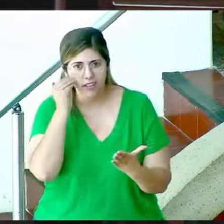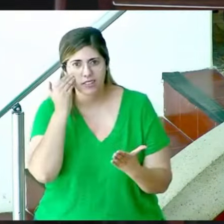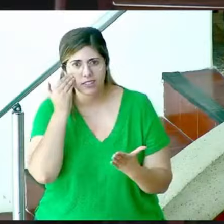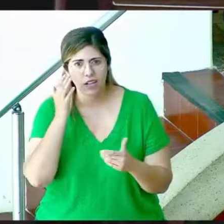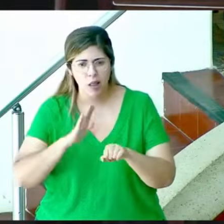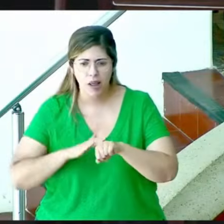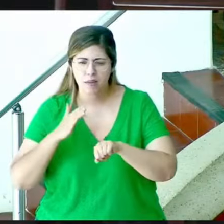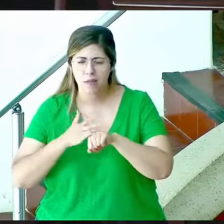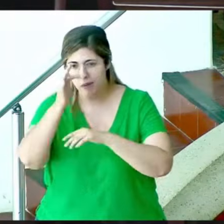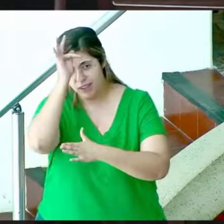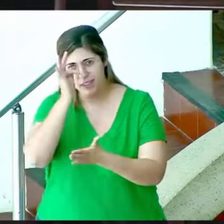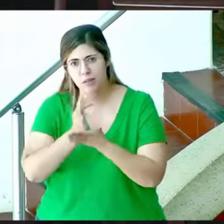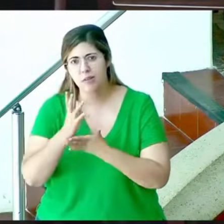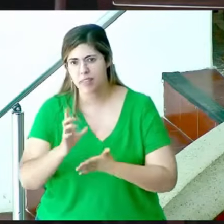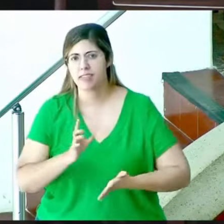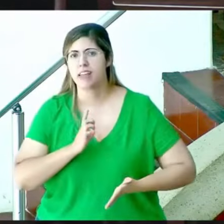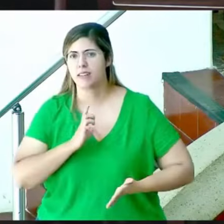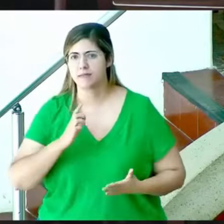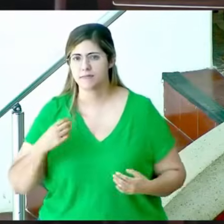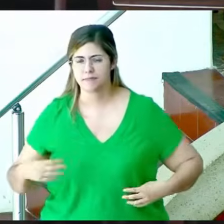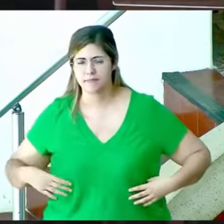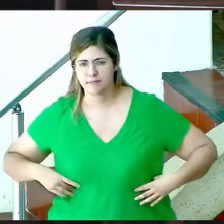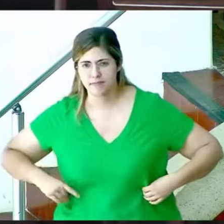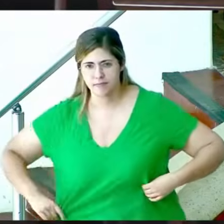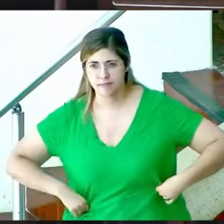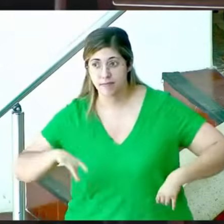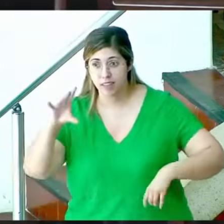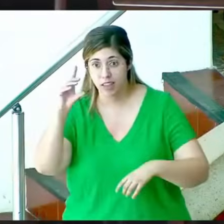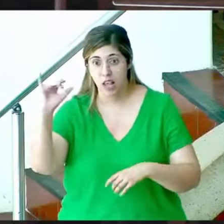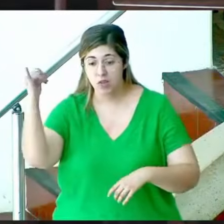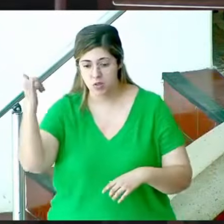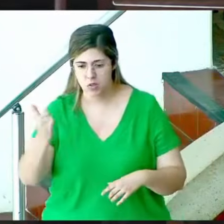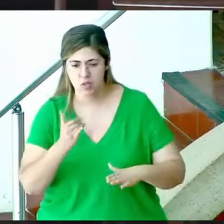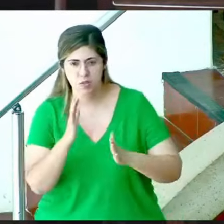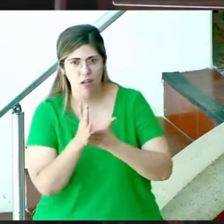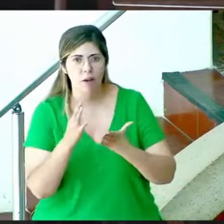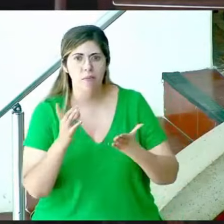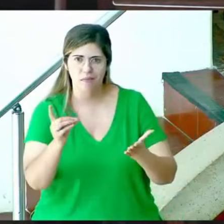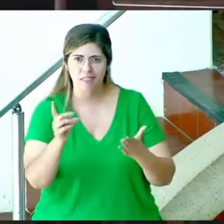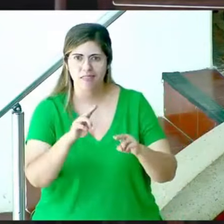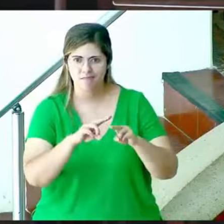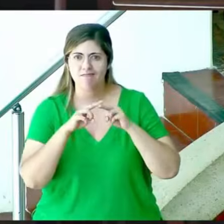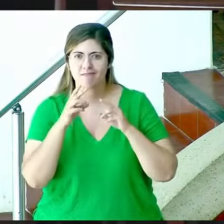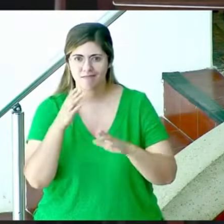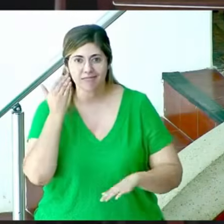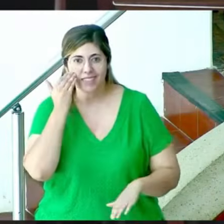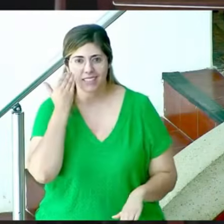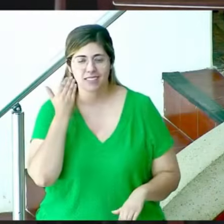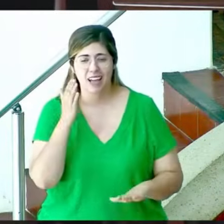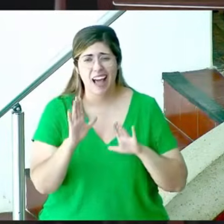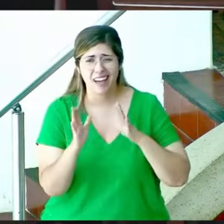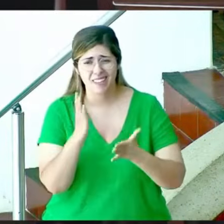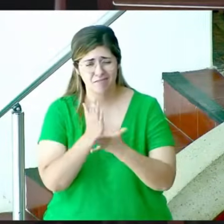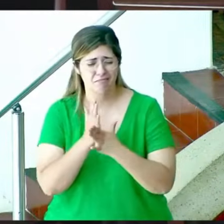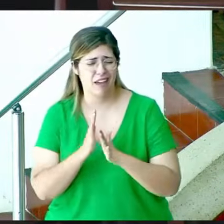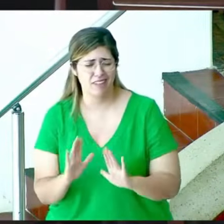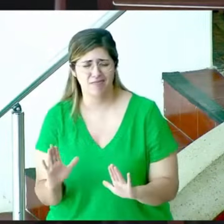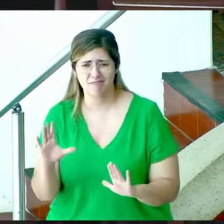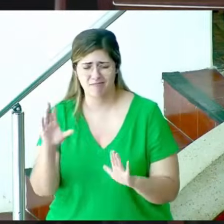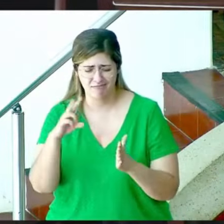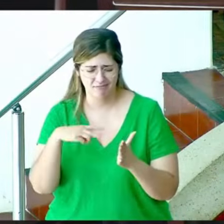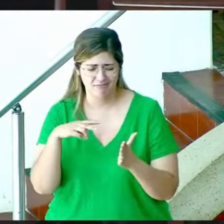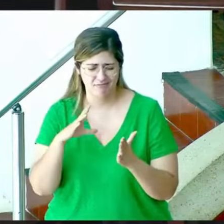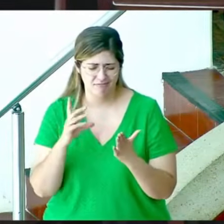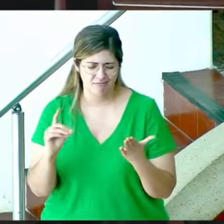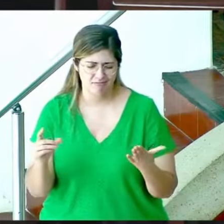mim. Irmãos, Deus fala objetivamente pela sua palavra. Quando nós paramos de ler as Escrituras, nós estamos